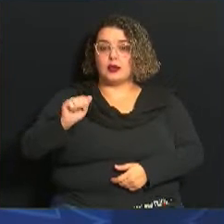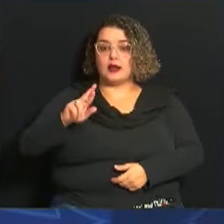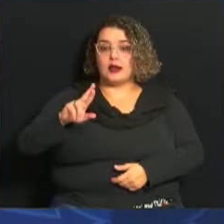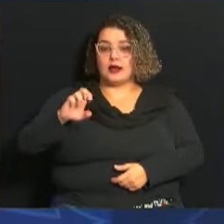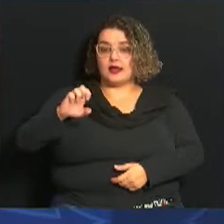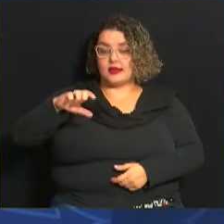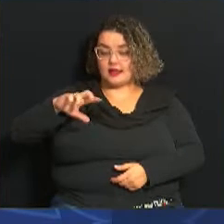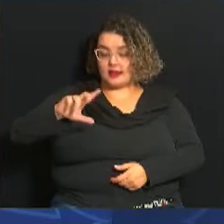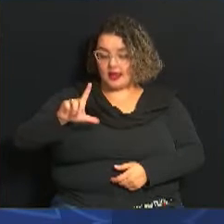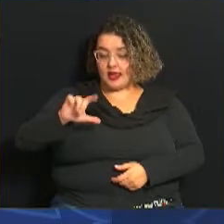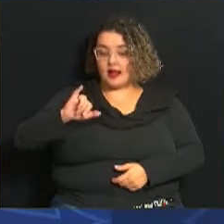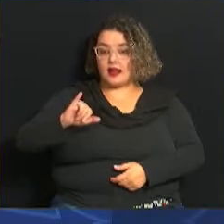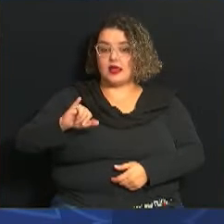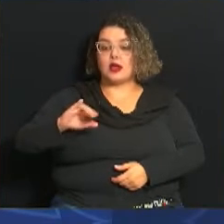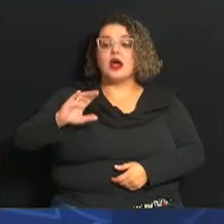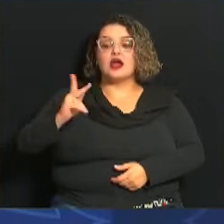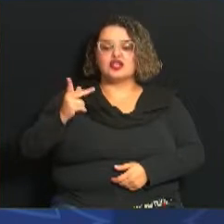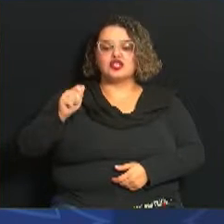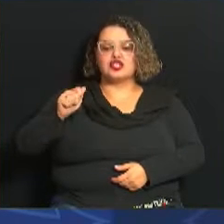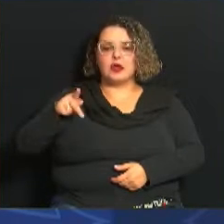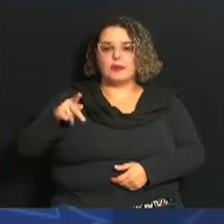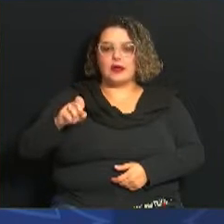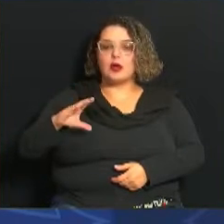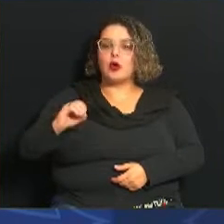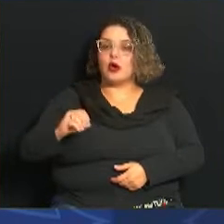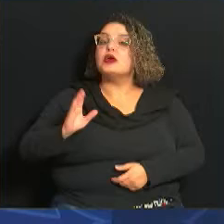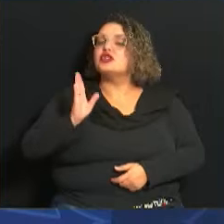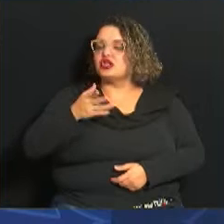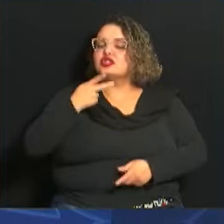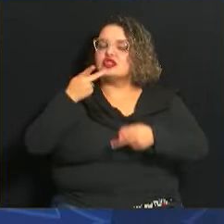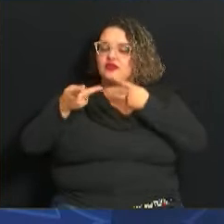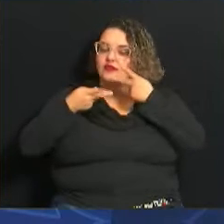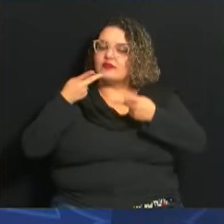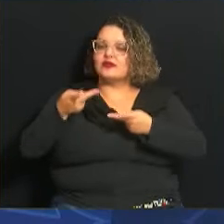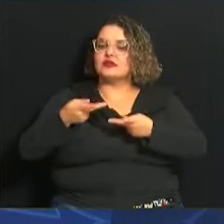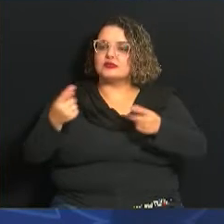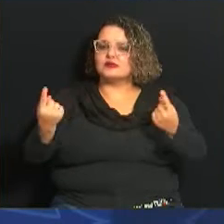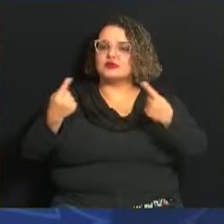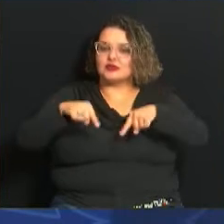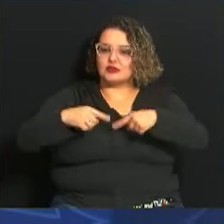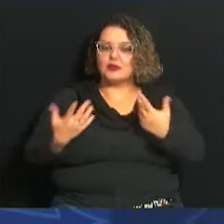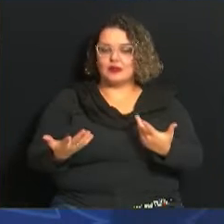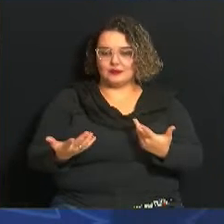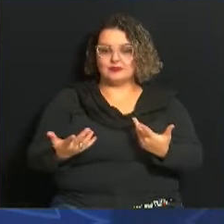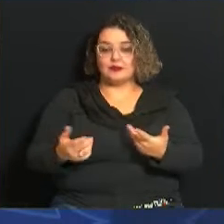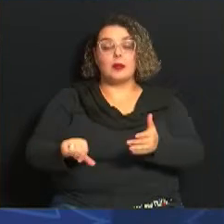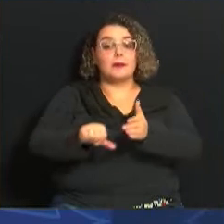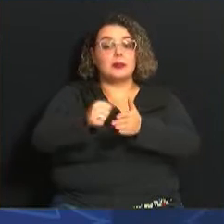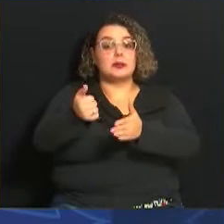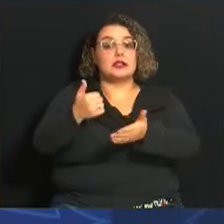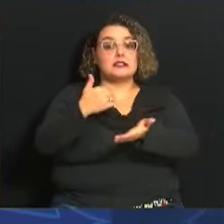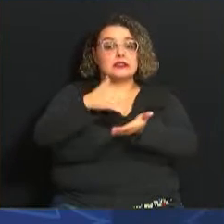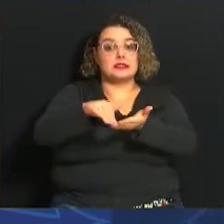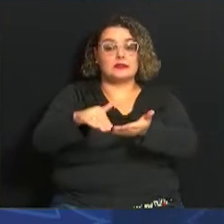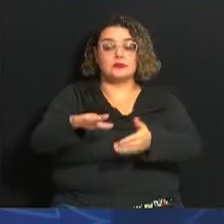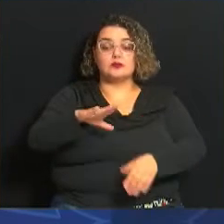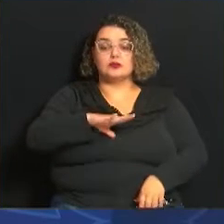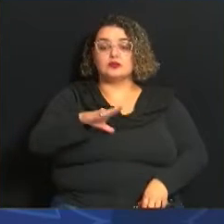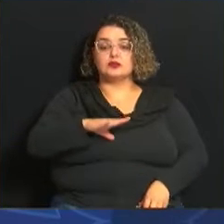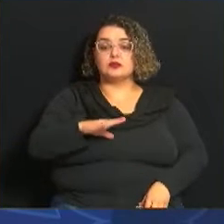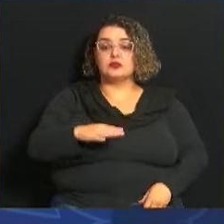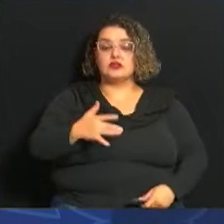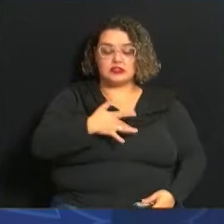Chapecoense, nona rodada da Série B. Já a gente fala sobre este confronto. Primeiro, olha só, a Secretaria Municipal de